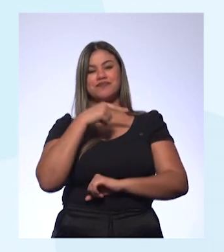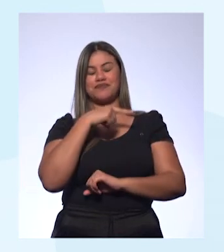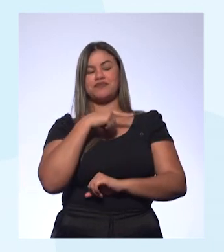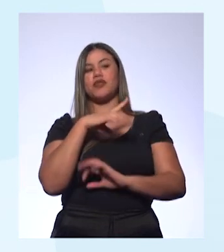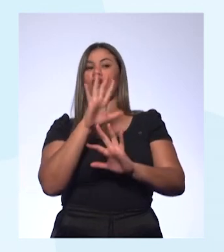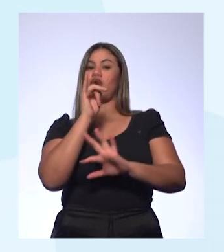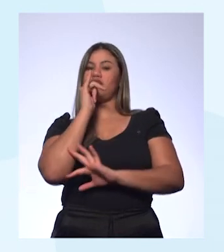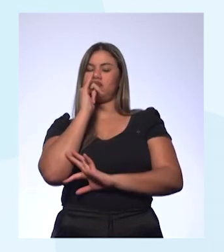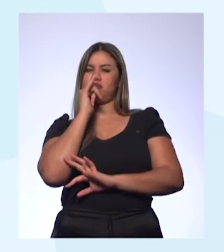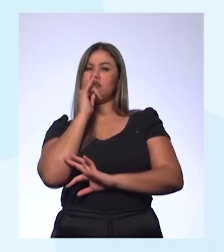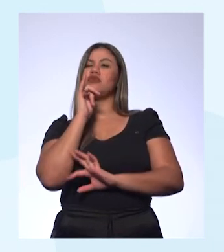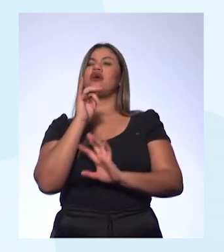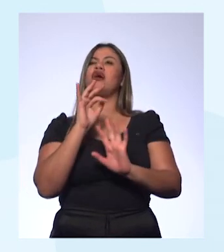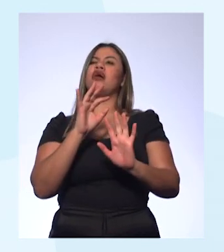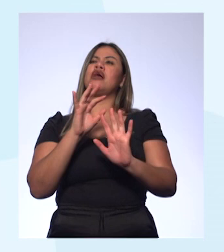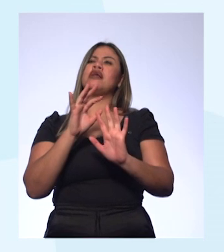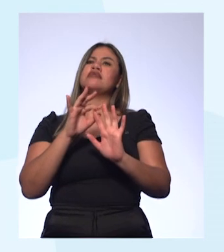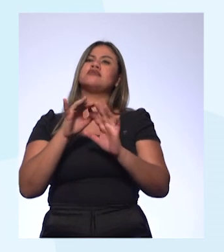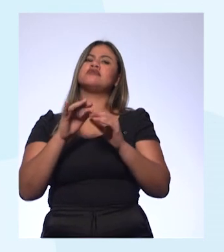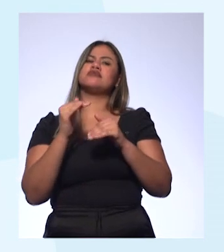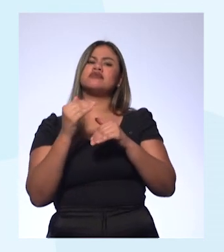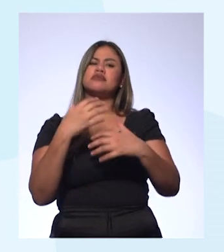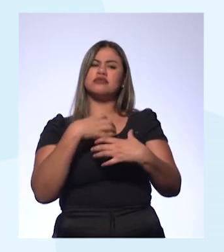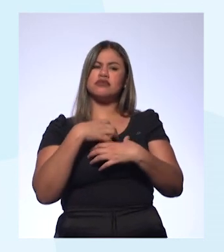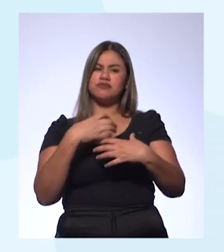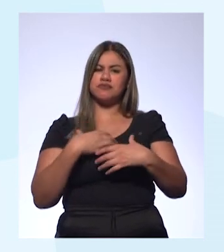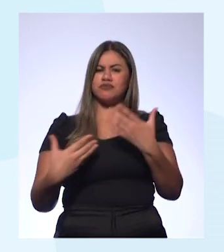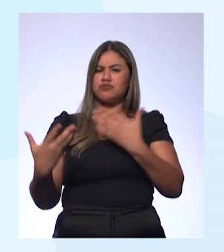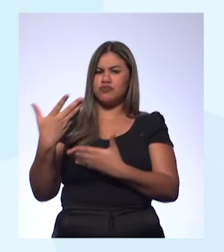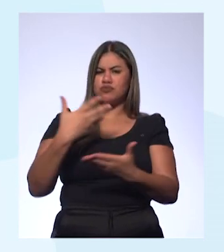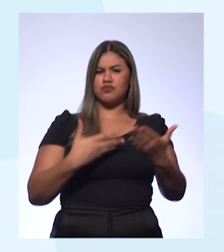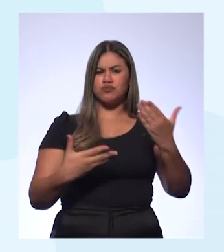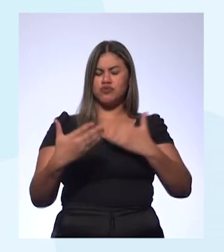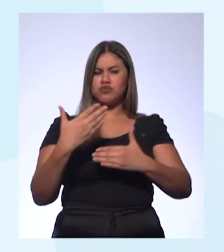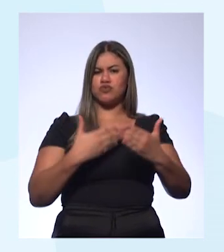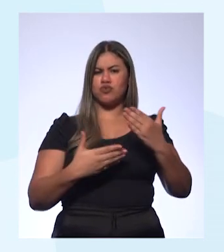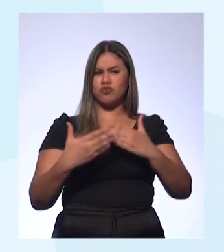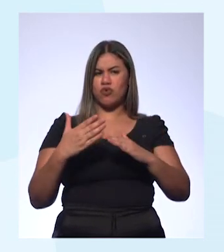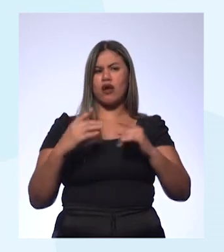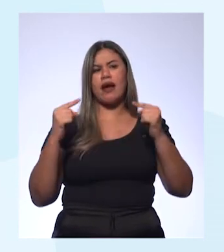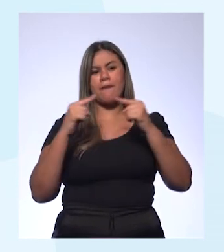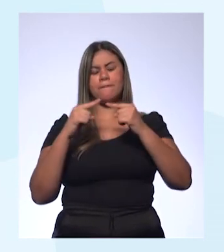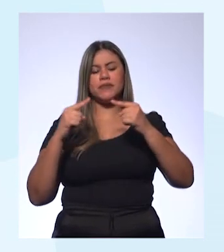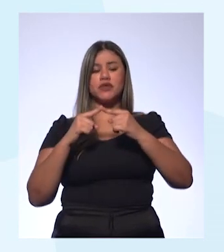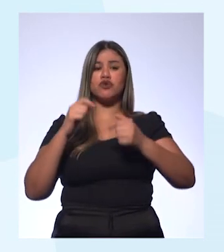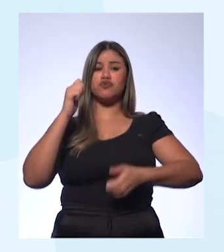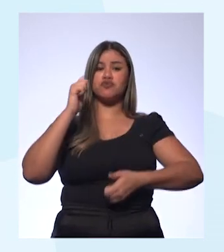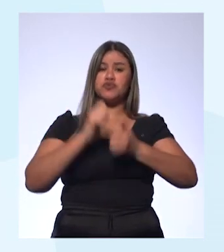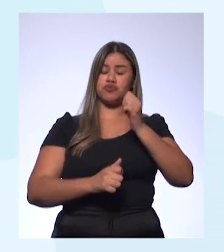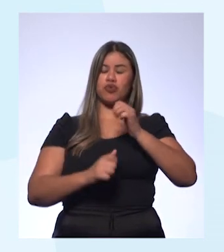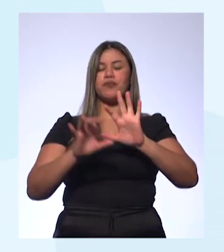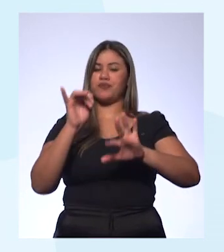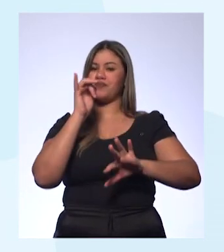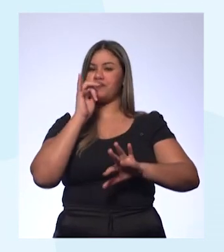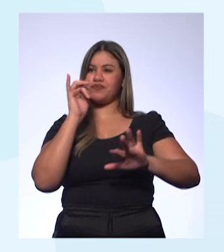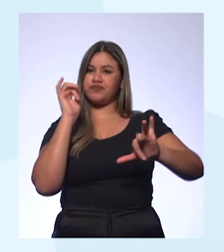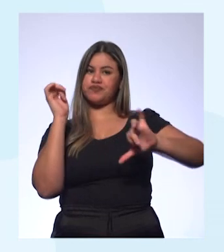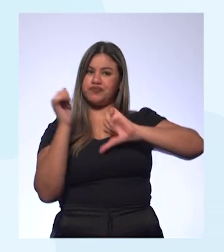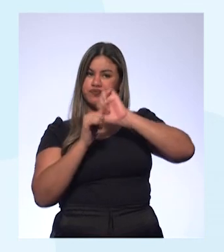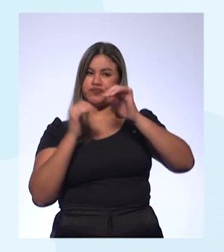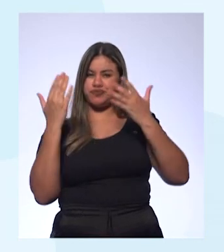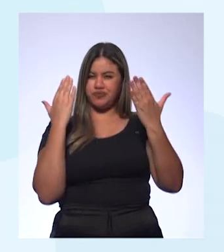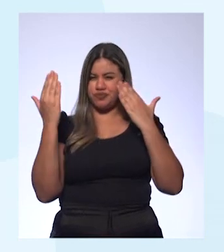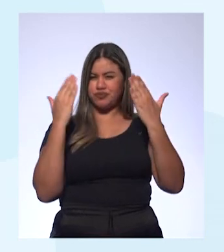Se o desenvolvimento das socioemocionais fosse uma partida de futebol, então, por exemplo, se um jogo está rolando no primeiro